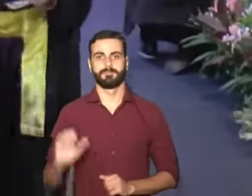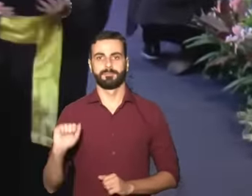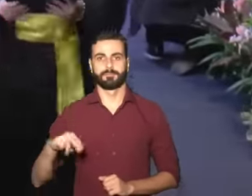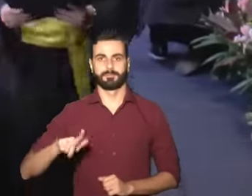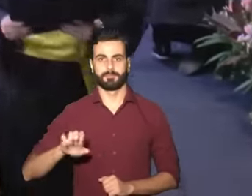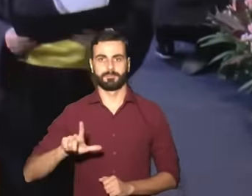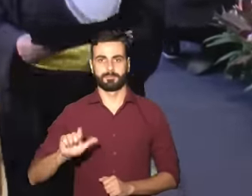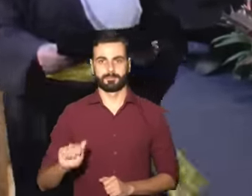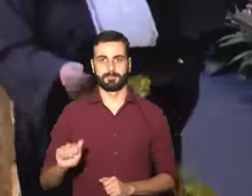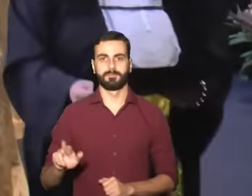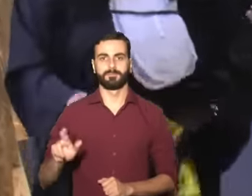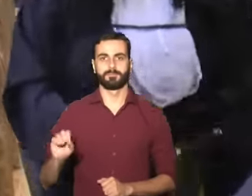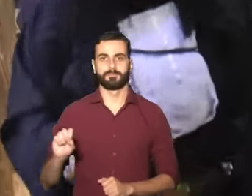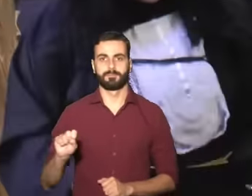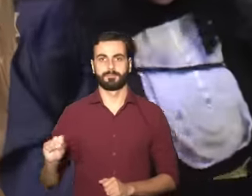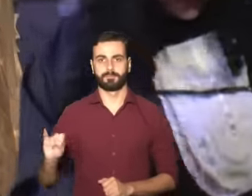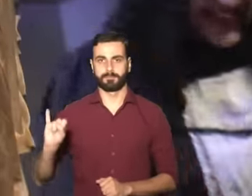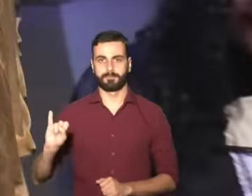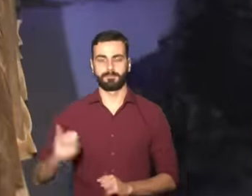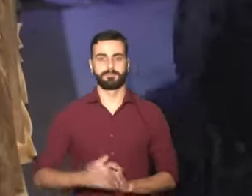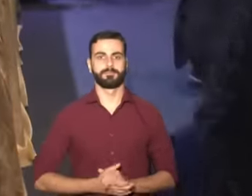Ângela Rossi Casale.